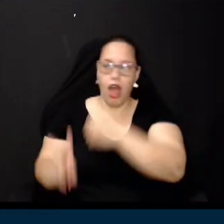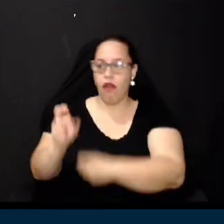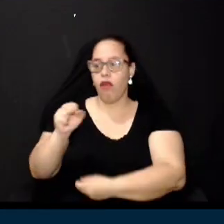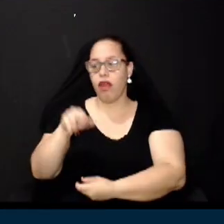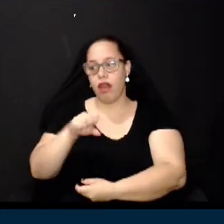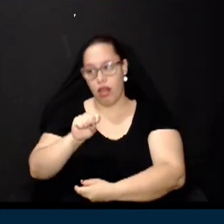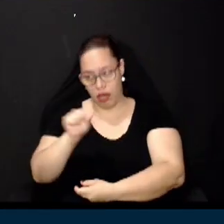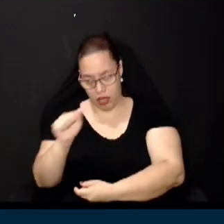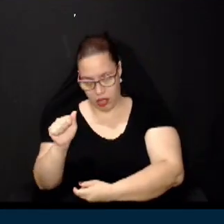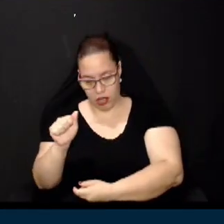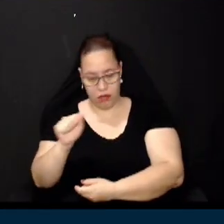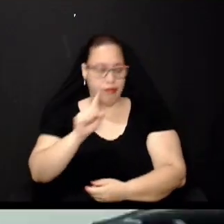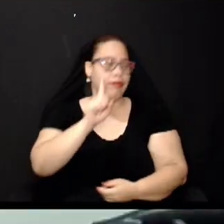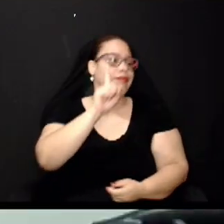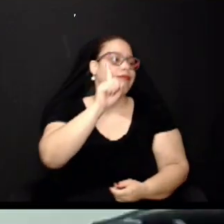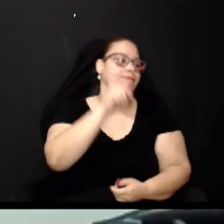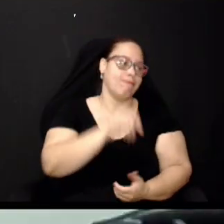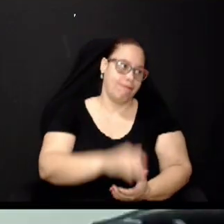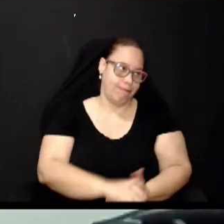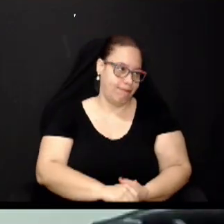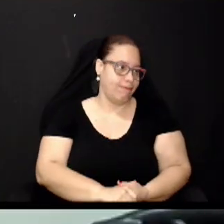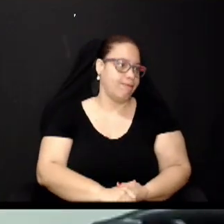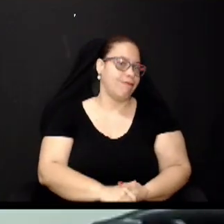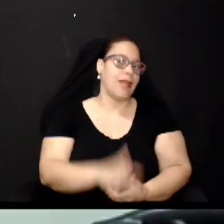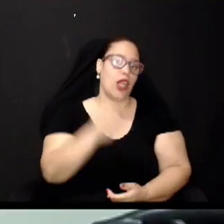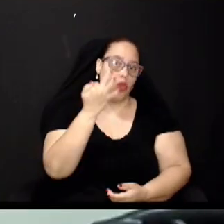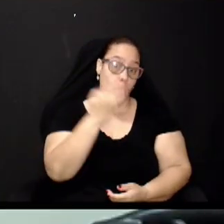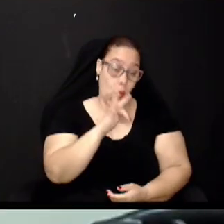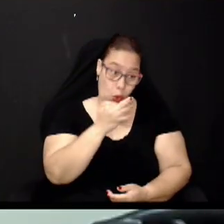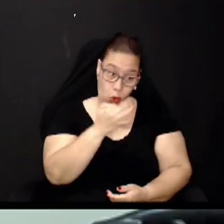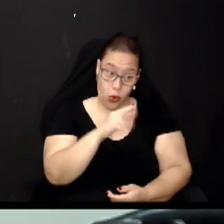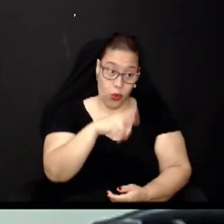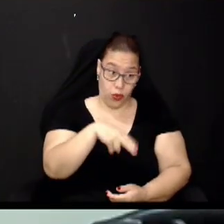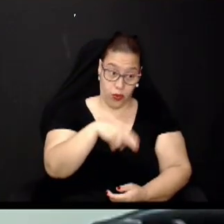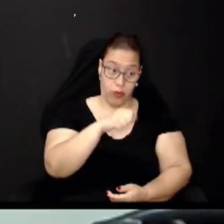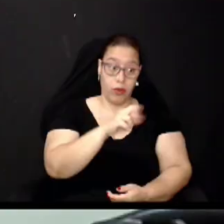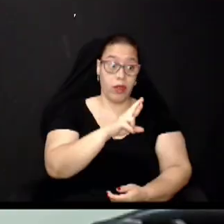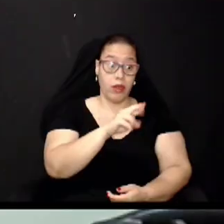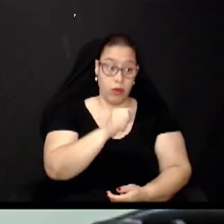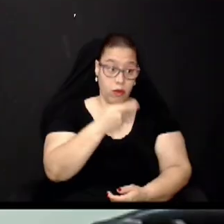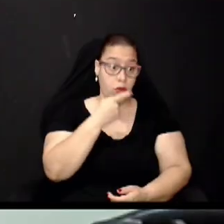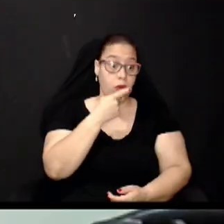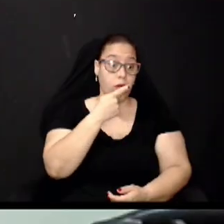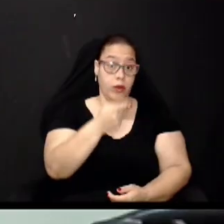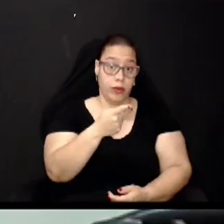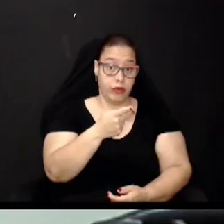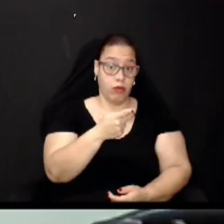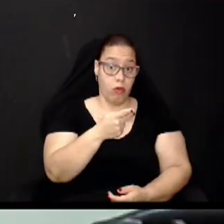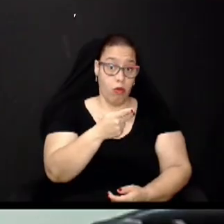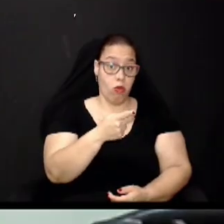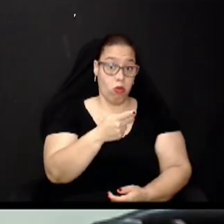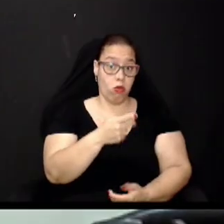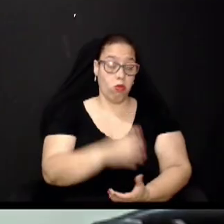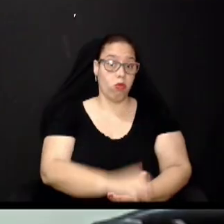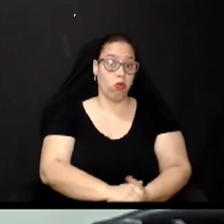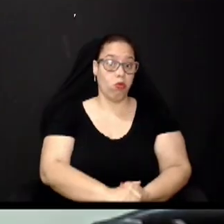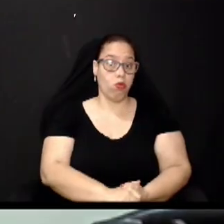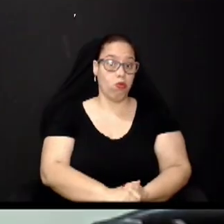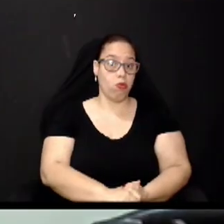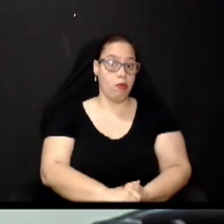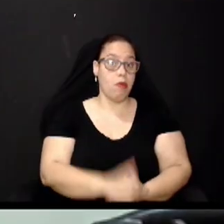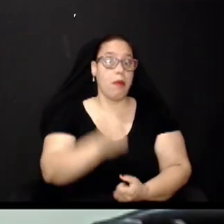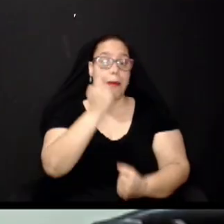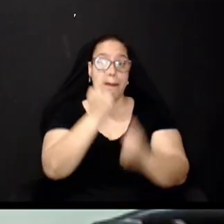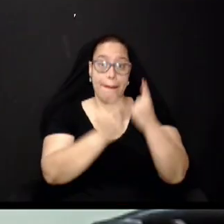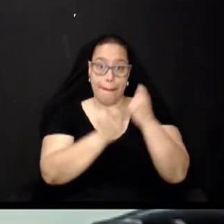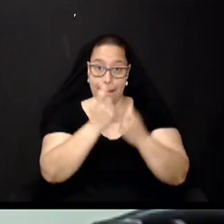Não, dor. É como a Nara falou, eu trabalho dentro da abordagem humanista, mas tem algumas questões da